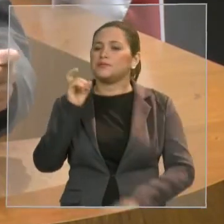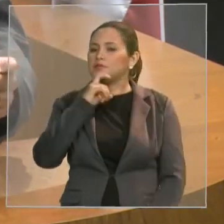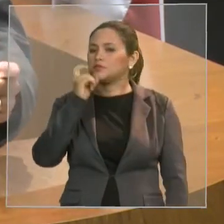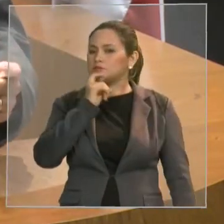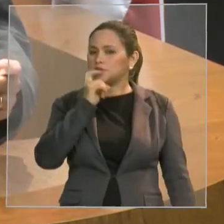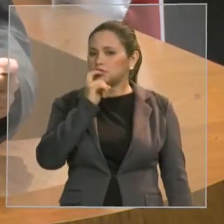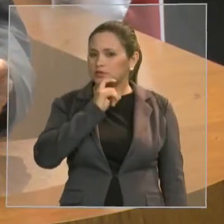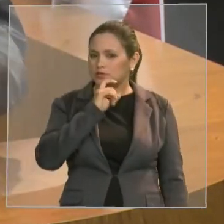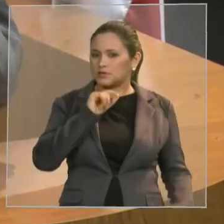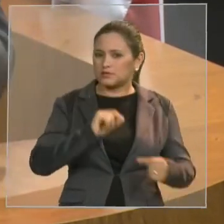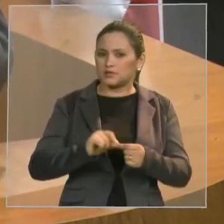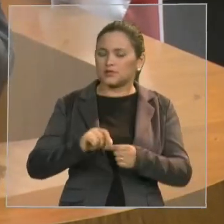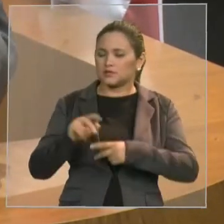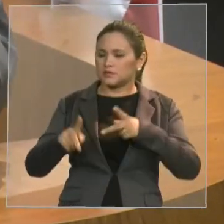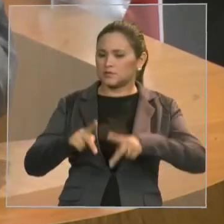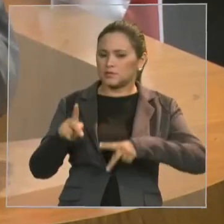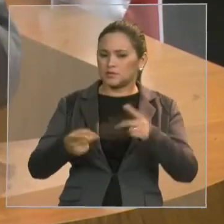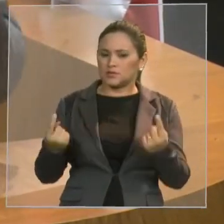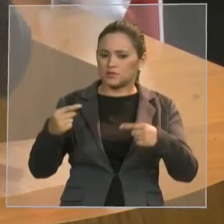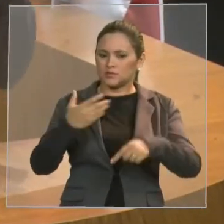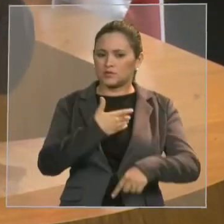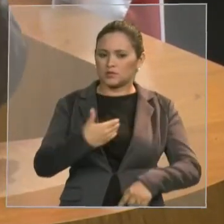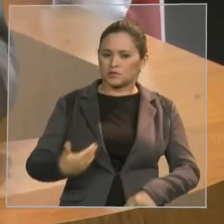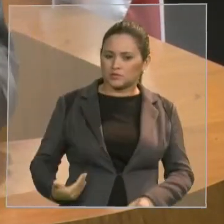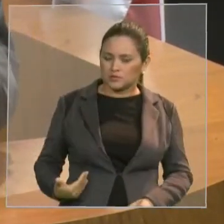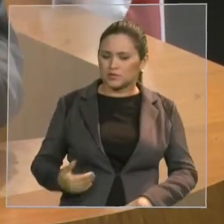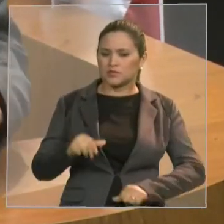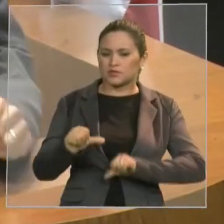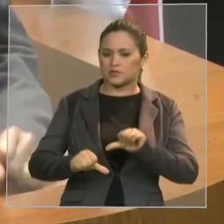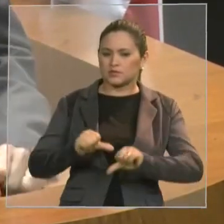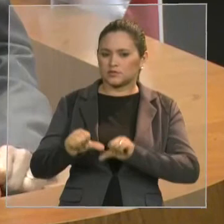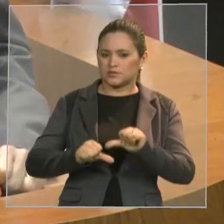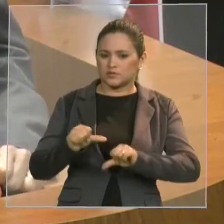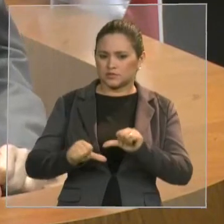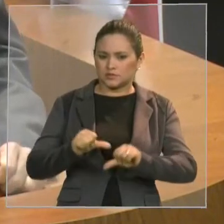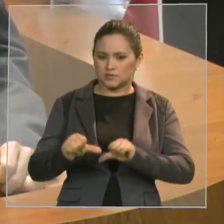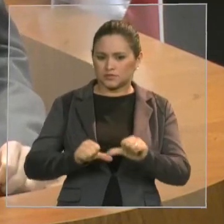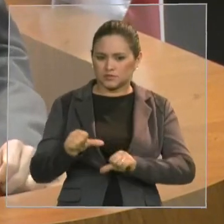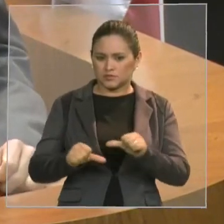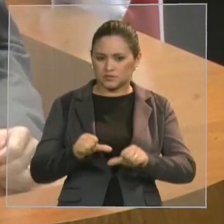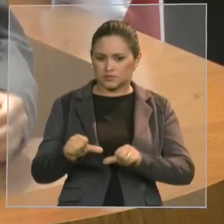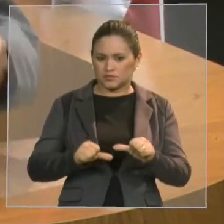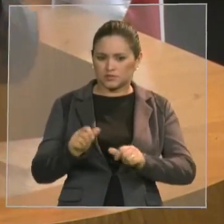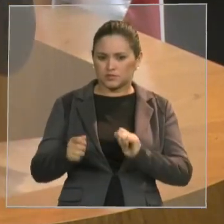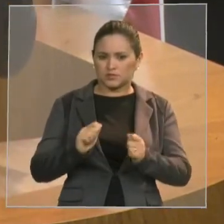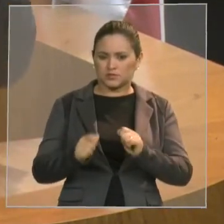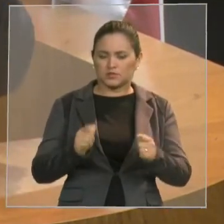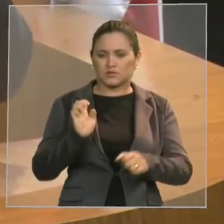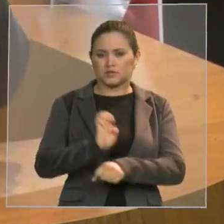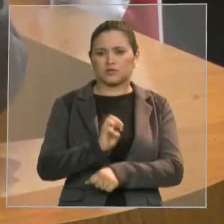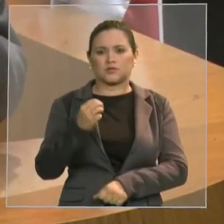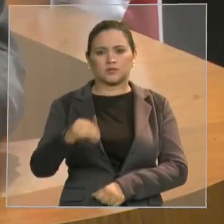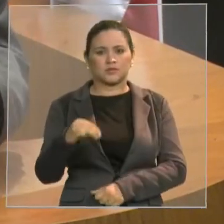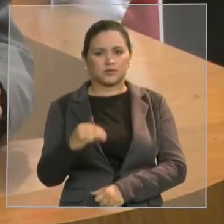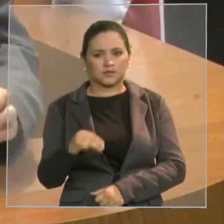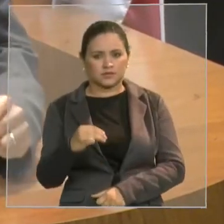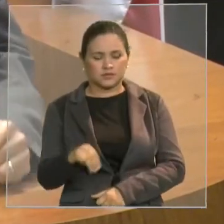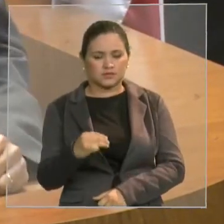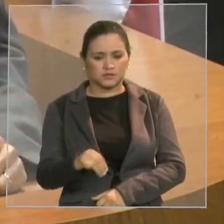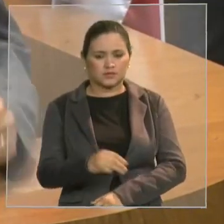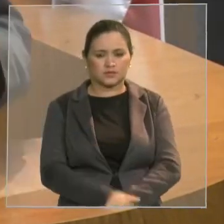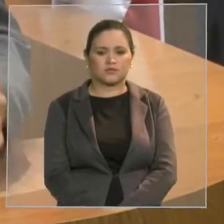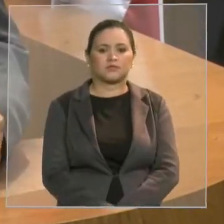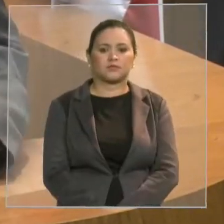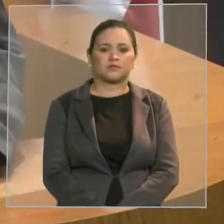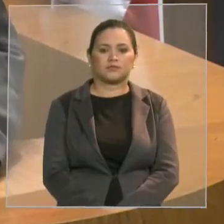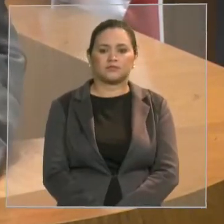inteira contra um governo que está mudando a gestão do Estado do Maranhão, mudando a realidade do povo do